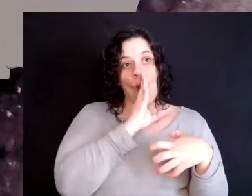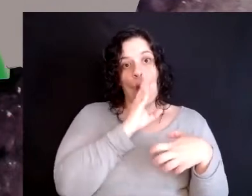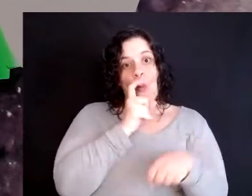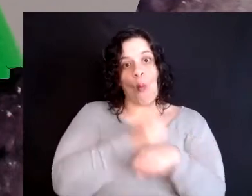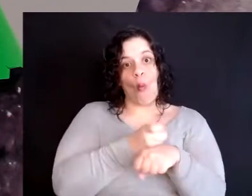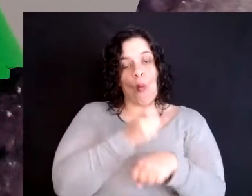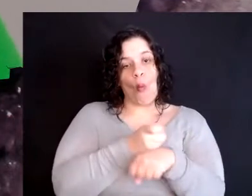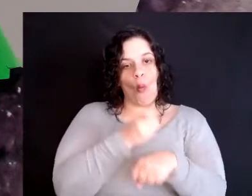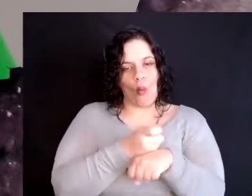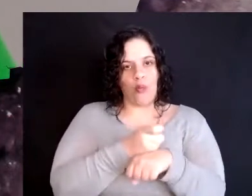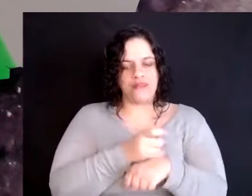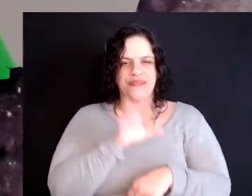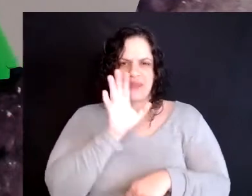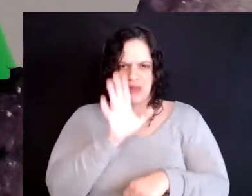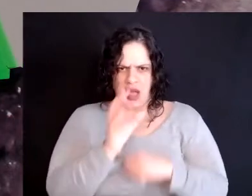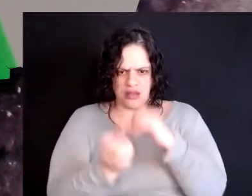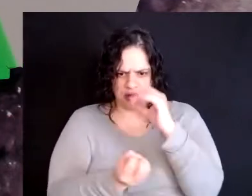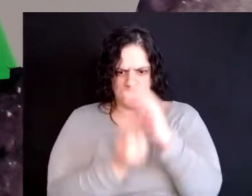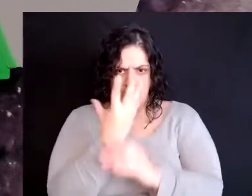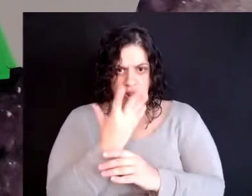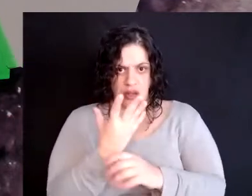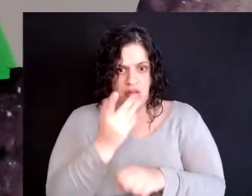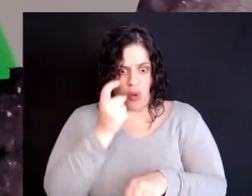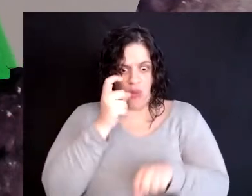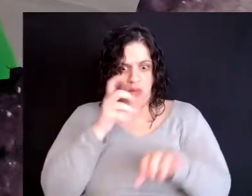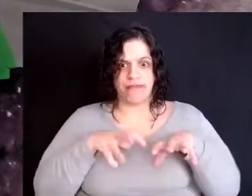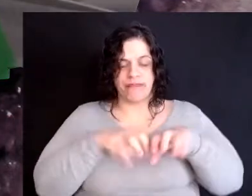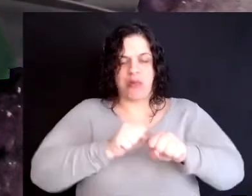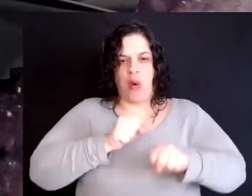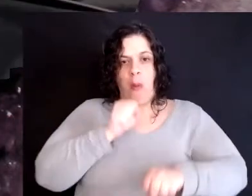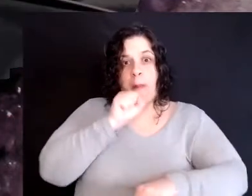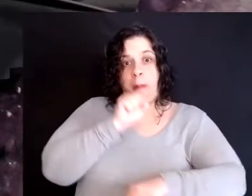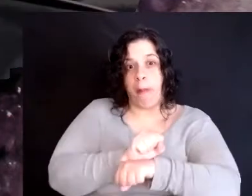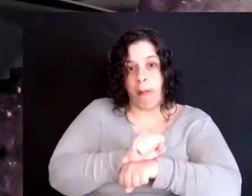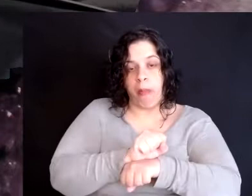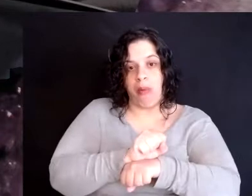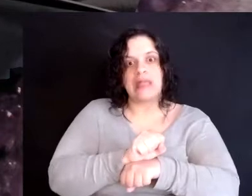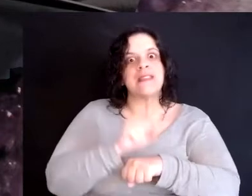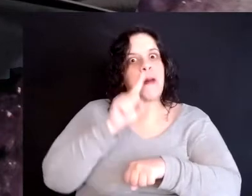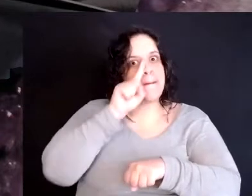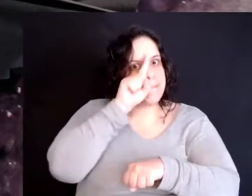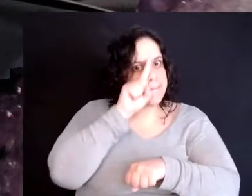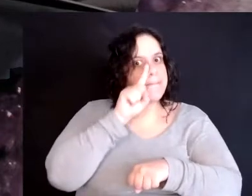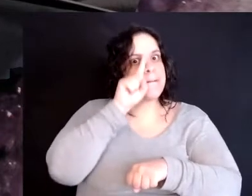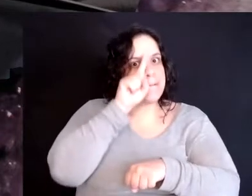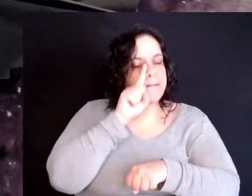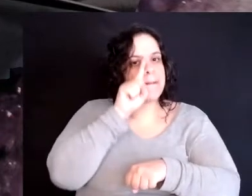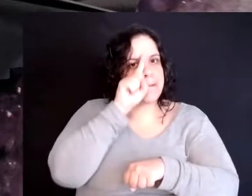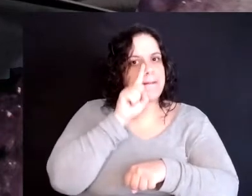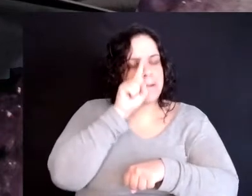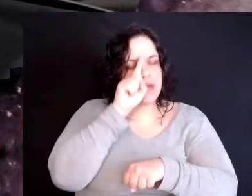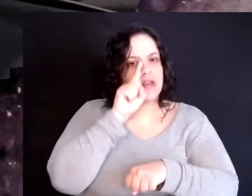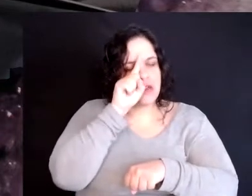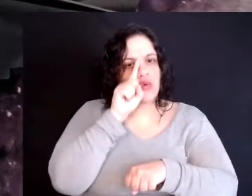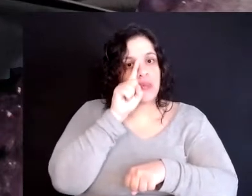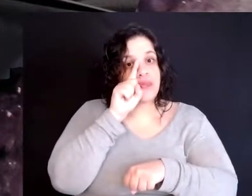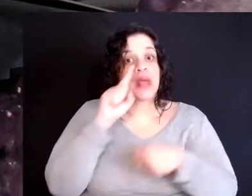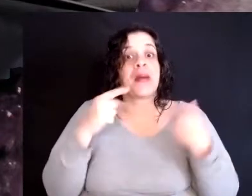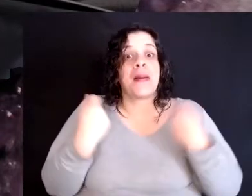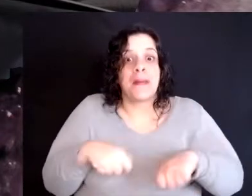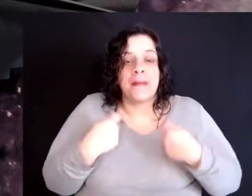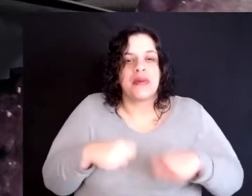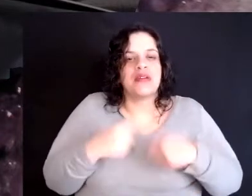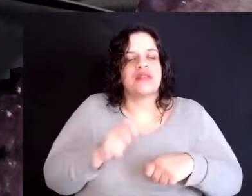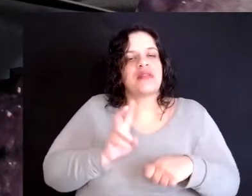ela. Na criação, imobilizar é um perigo. Há que se ter eternamente